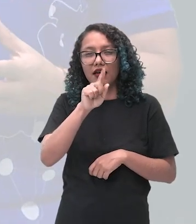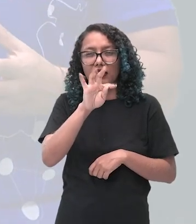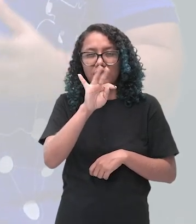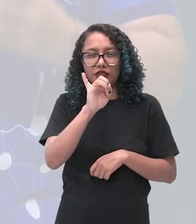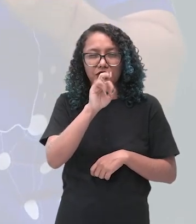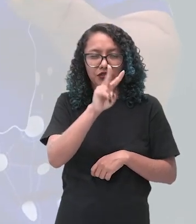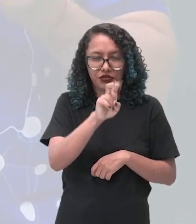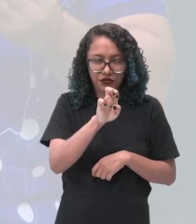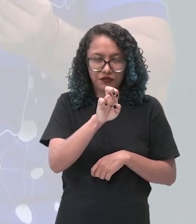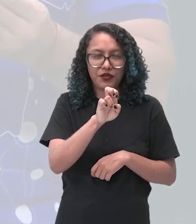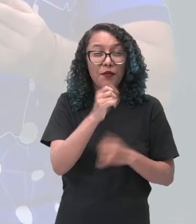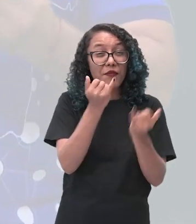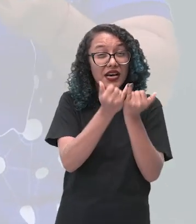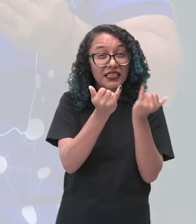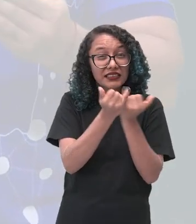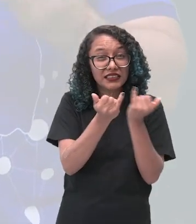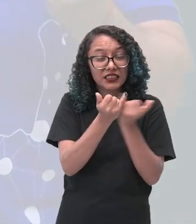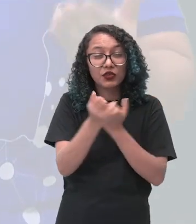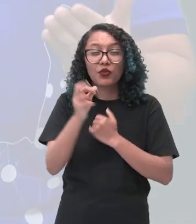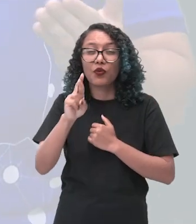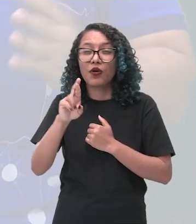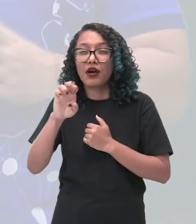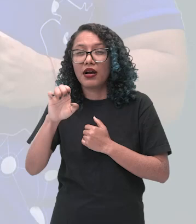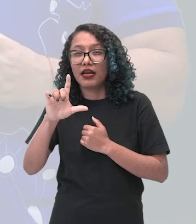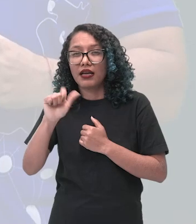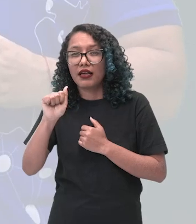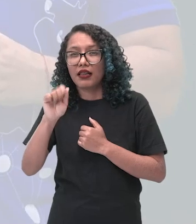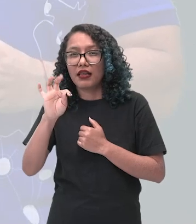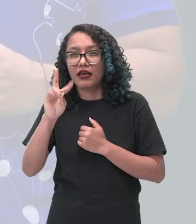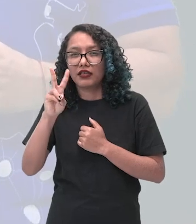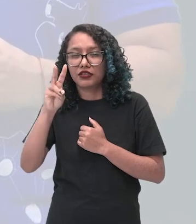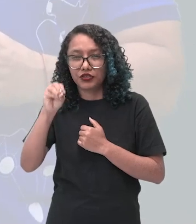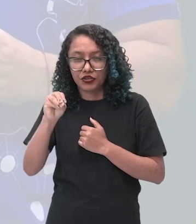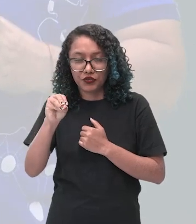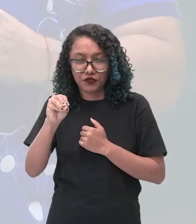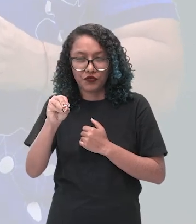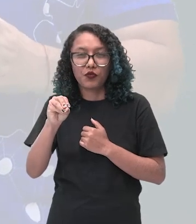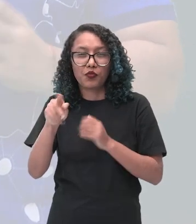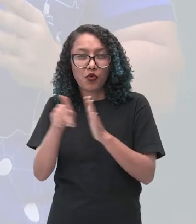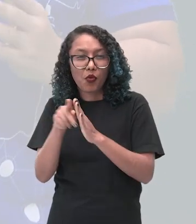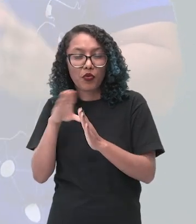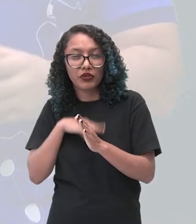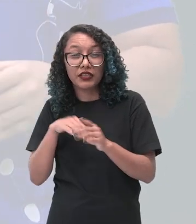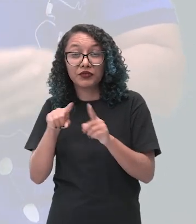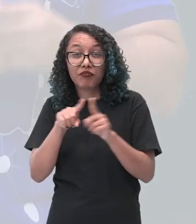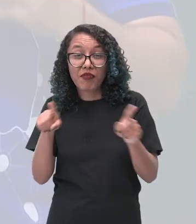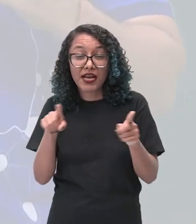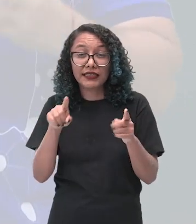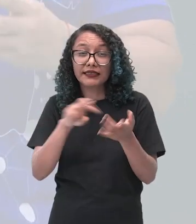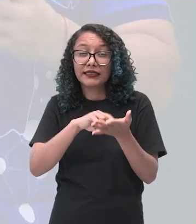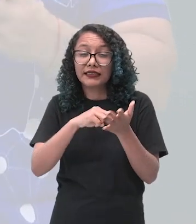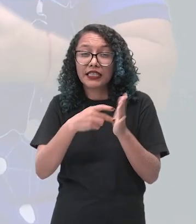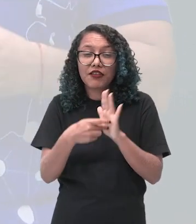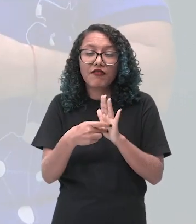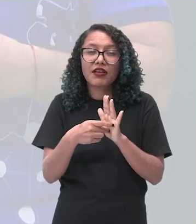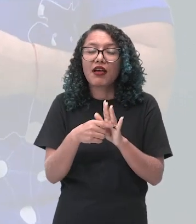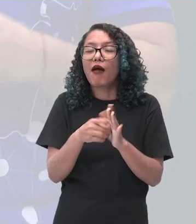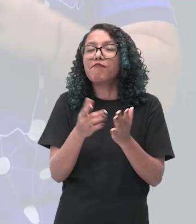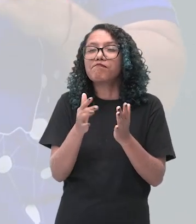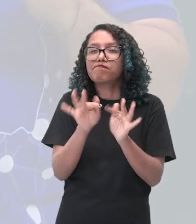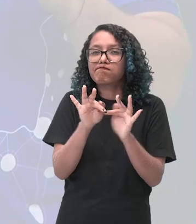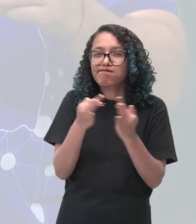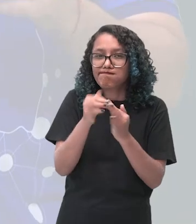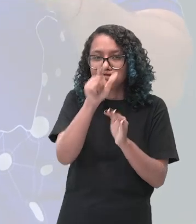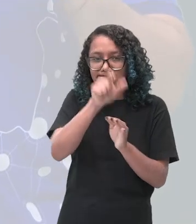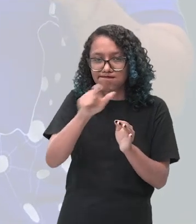não é. Relative é parente, ok? Então, esses são os falsos cognatos.